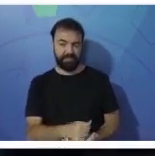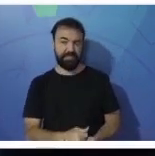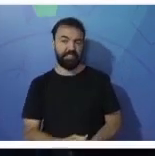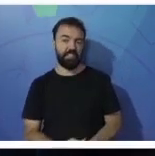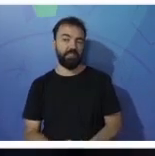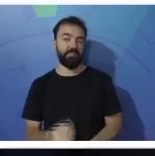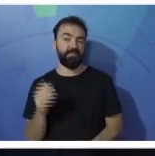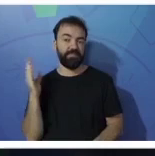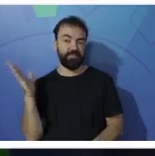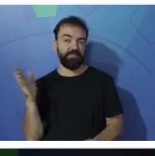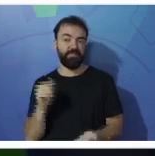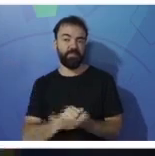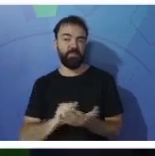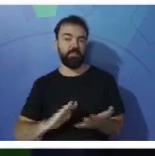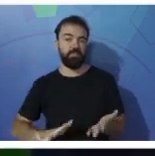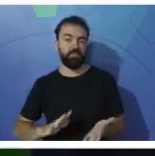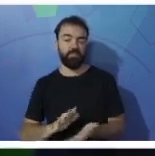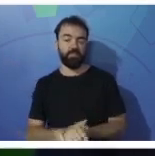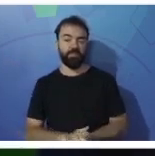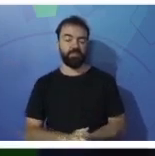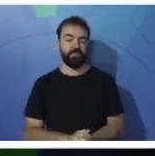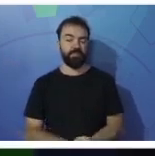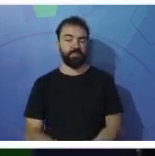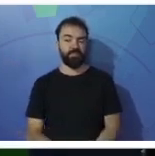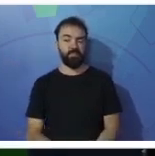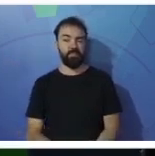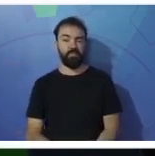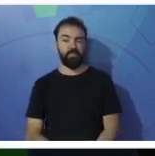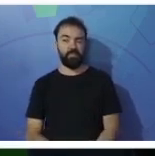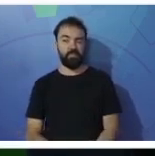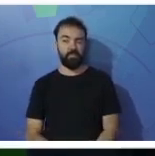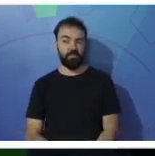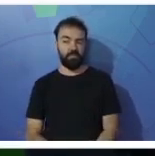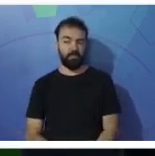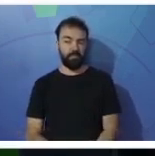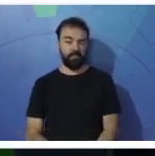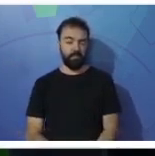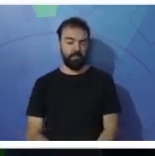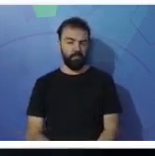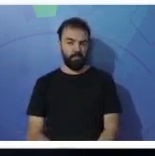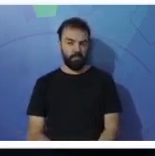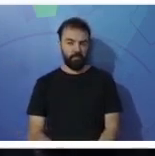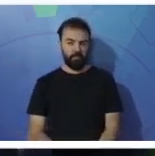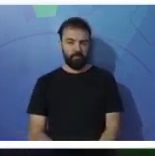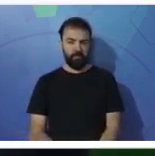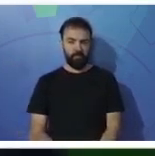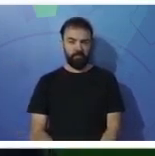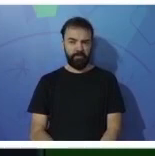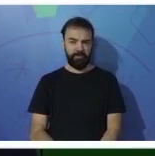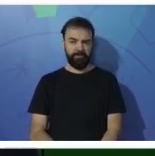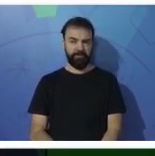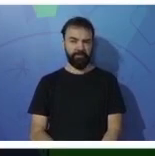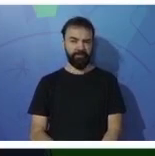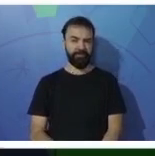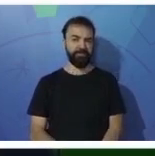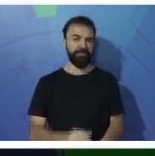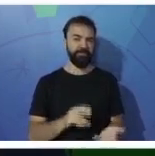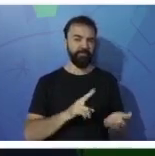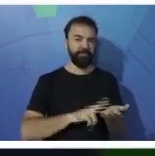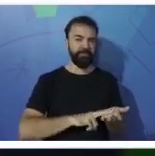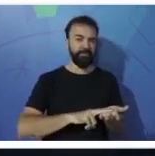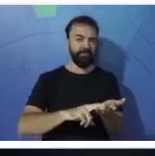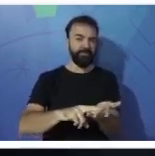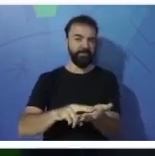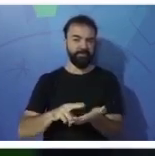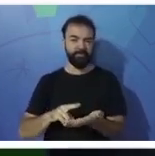Aqui a atividade, página 32 e 33. A troca de cartas é